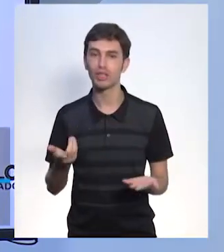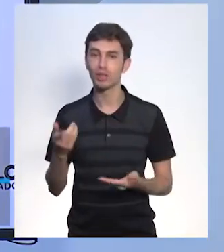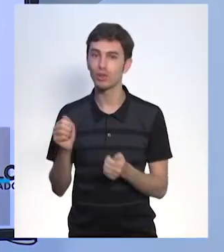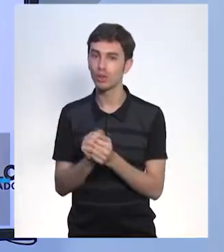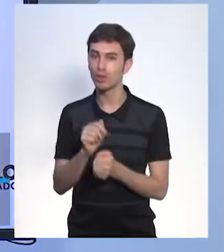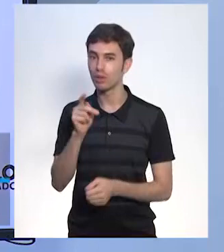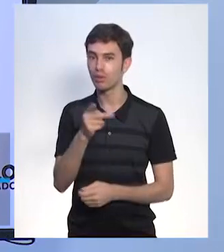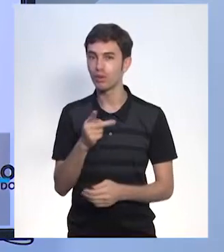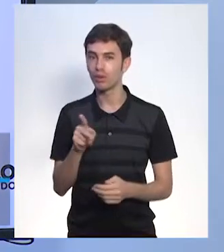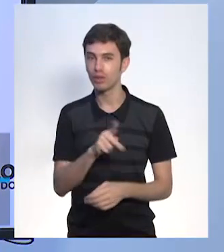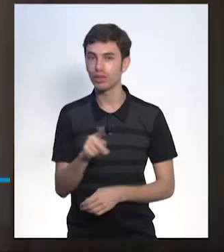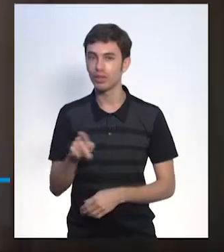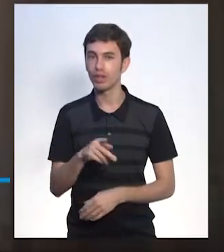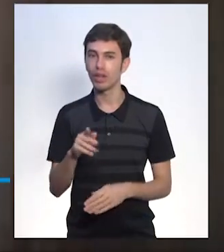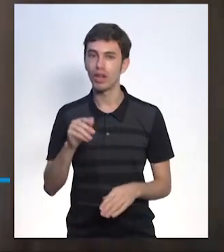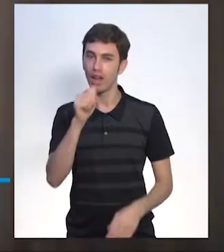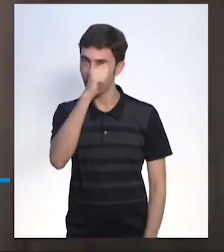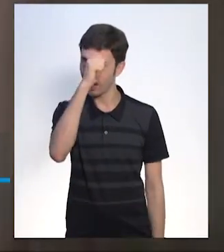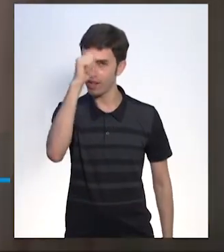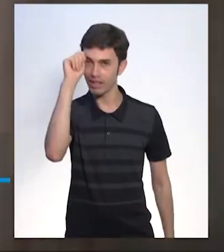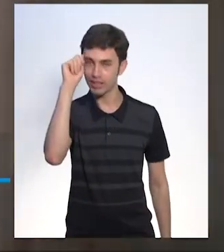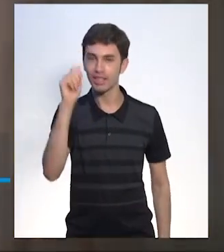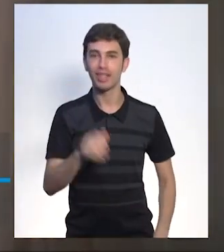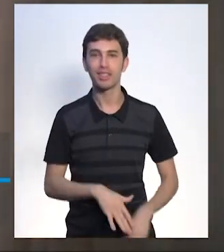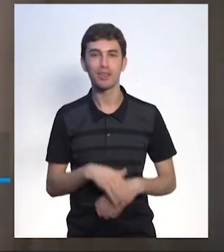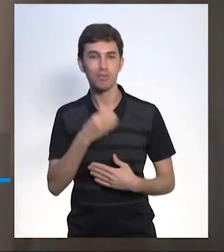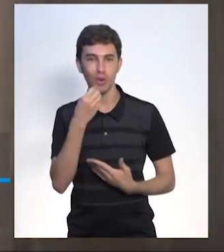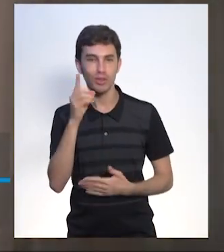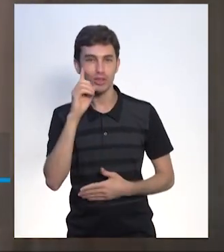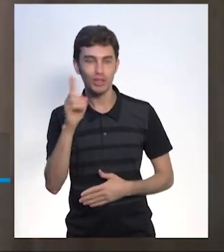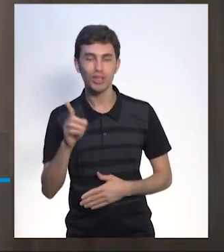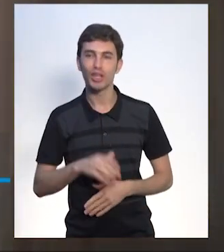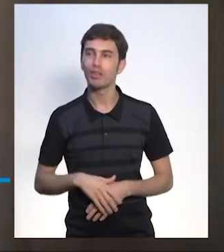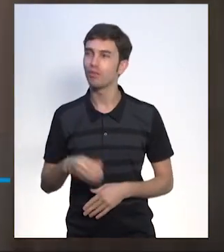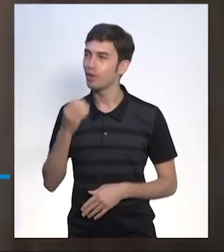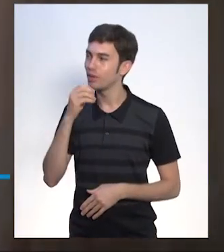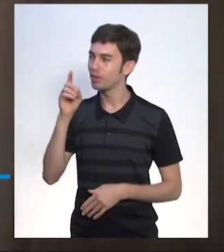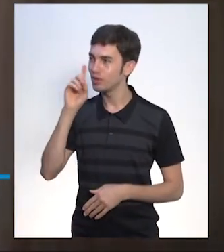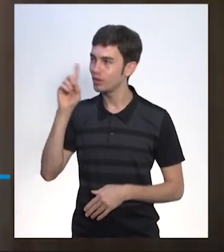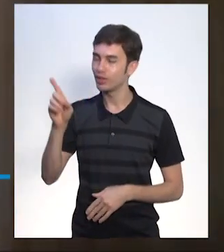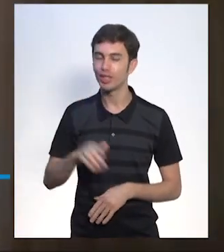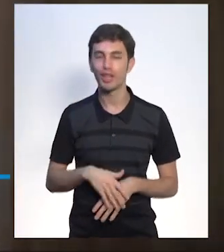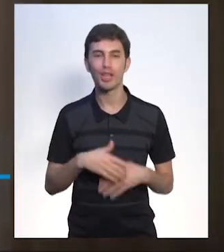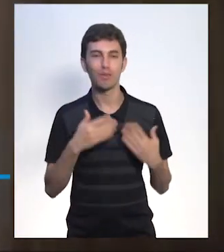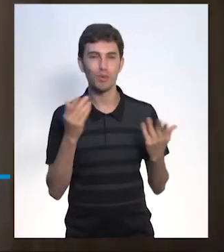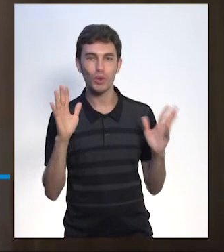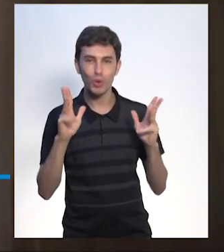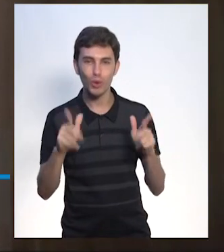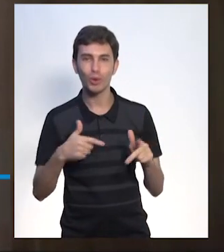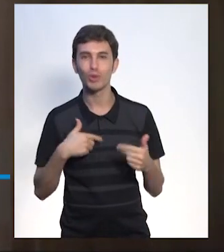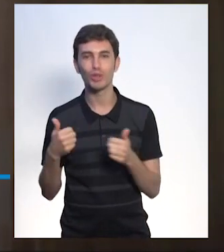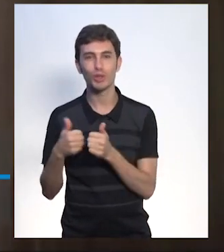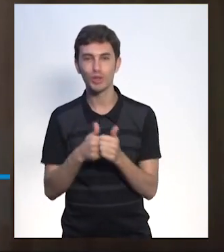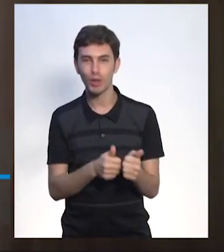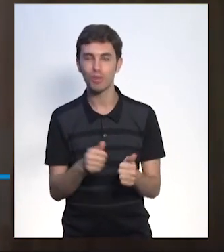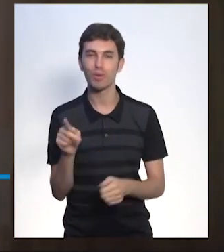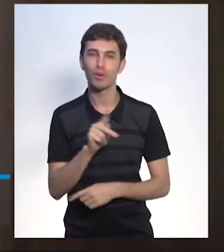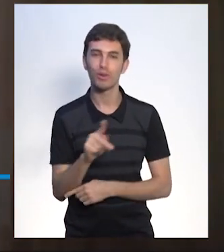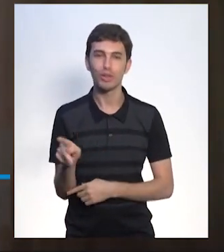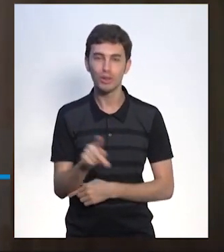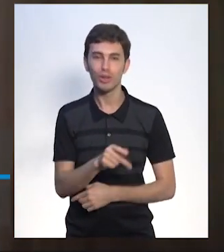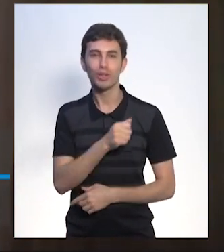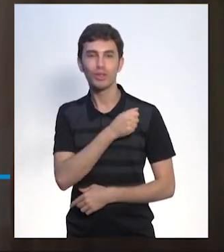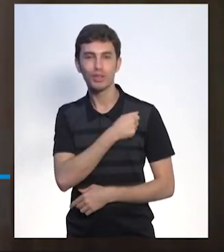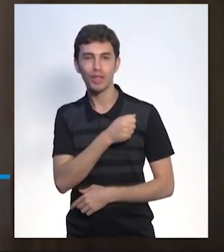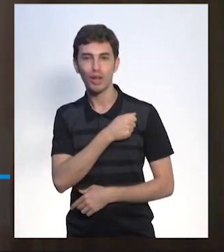Bom dia, Alê. Bom dia, Osmar. Bom dia, alunos, pais, professores.